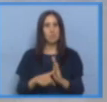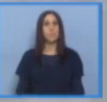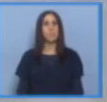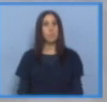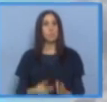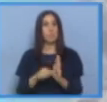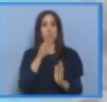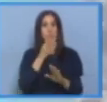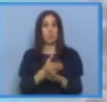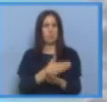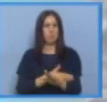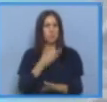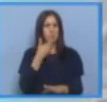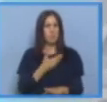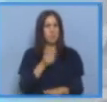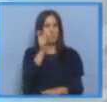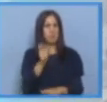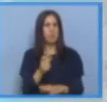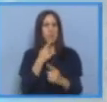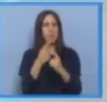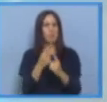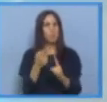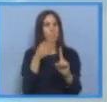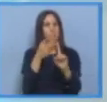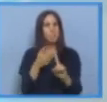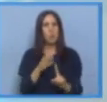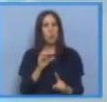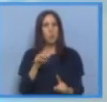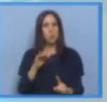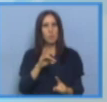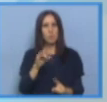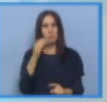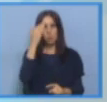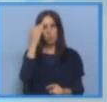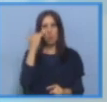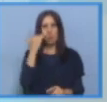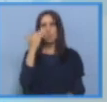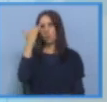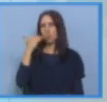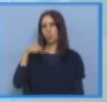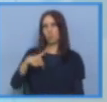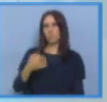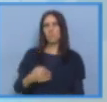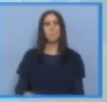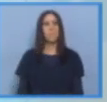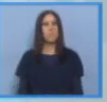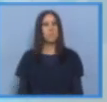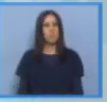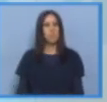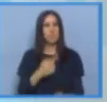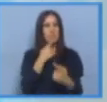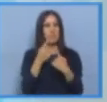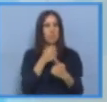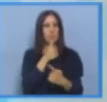falarmos do projeto, falamos da experiência de diálogo que teve como missionário da Consolata. Esteve na Coreia, não é? Coreia do Sul, exato. E aí tudo se sentiria também em diálogo?